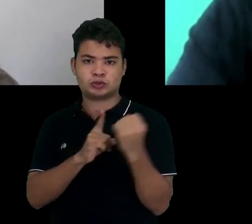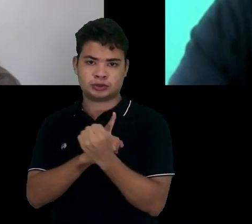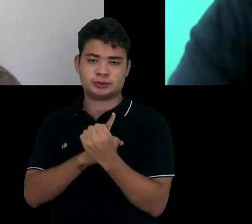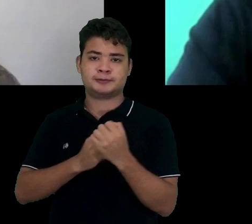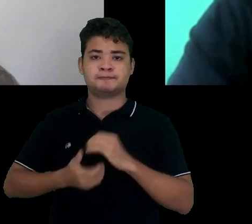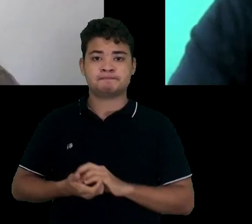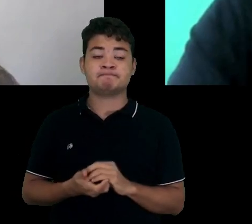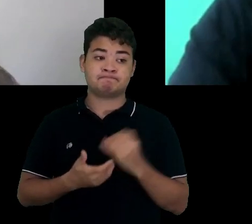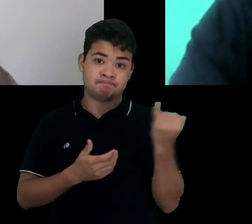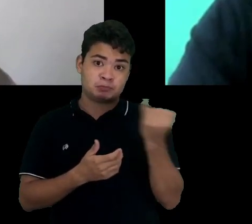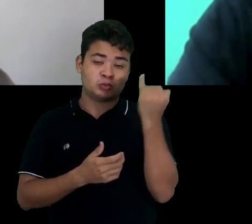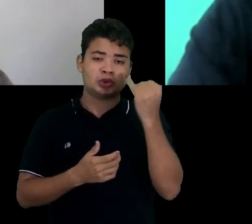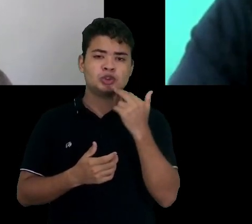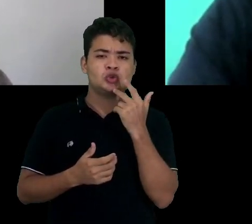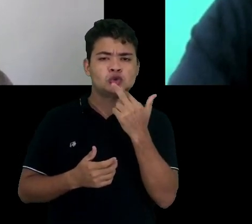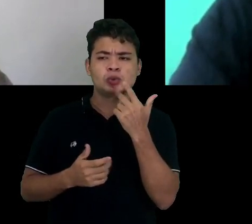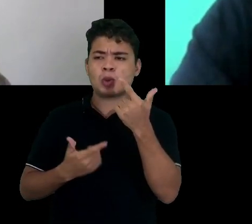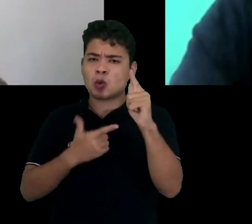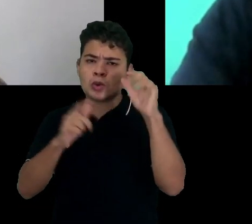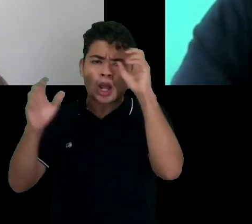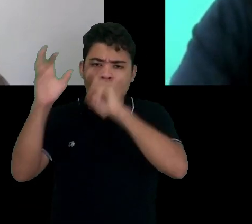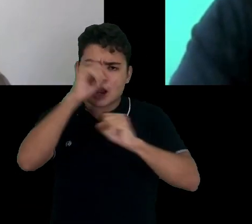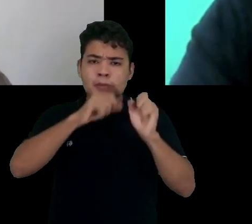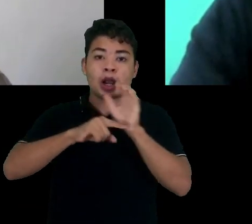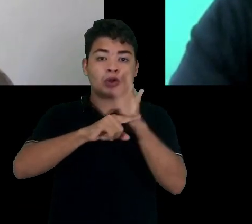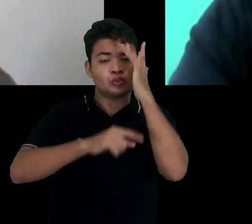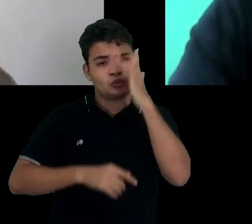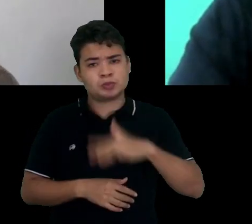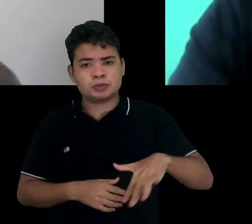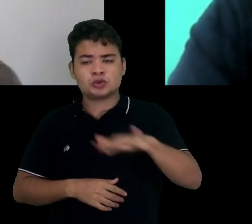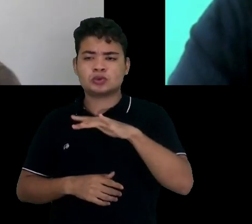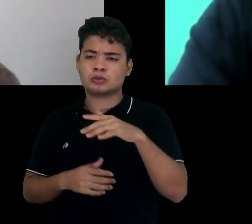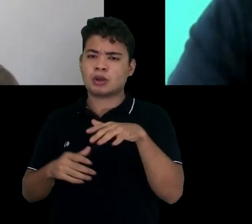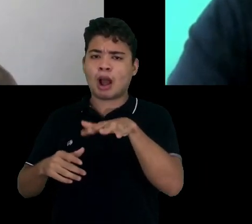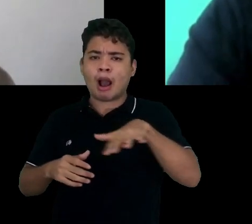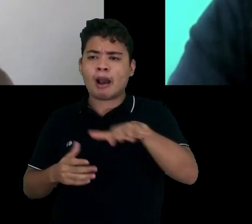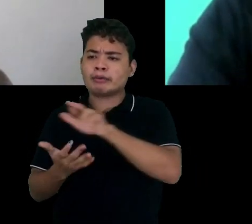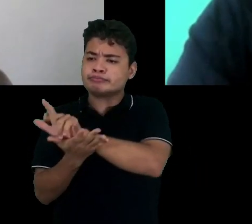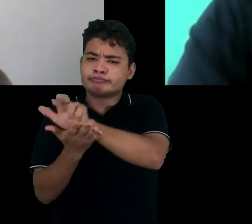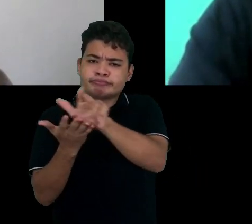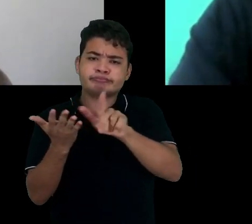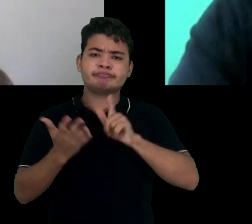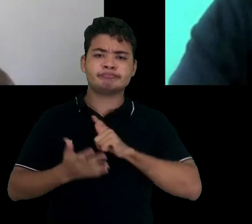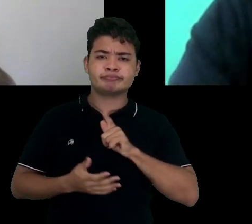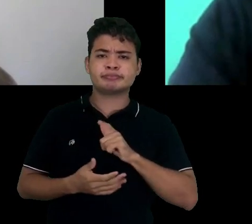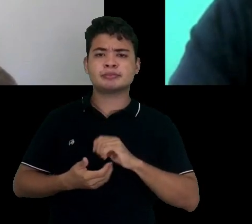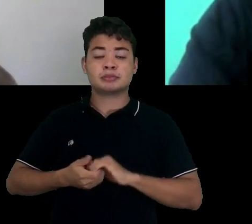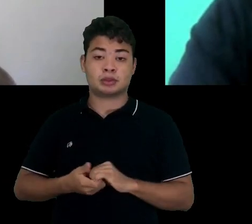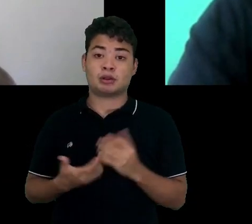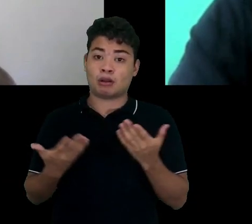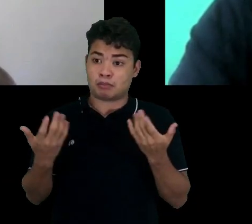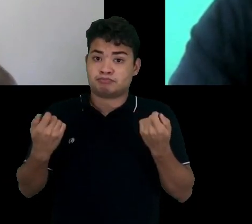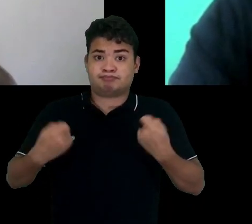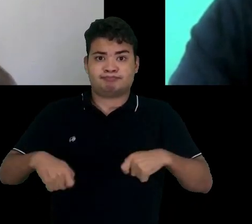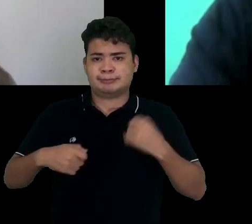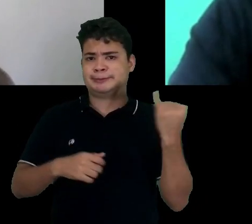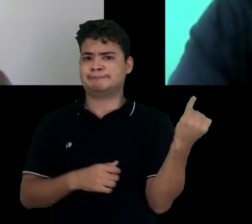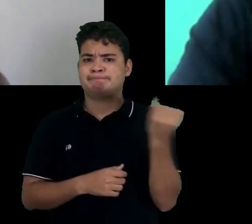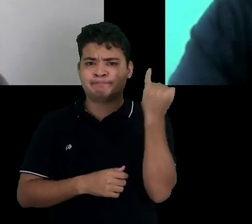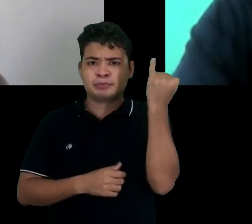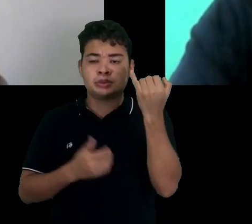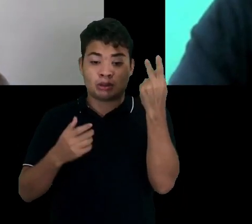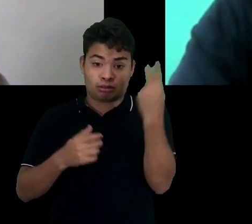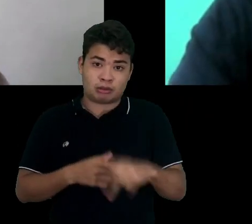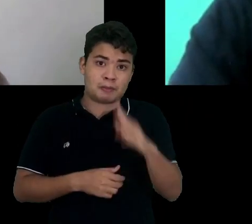hoje em dia a gente também saber outras línguas que vão ajudar outras pessoas também em diversas áreas, né? Em diversas facetas, que tem uma grande necessidade. A gente